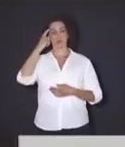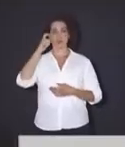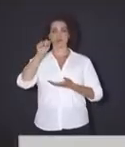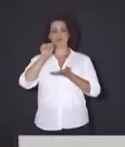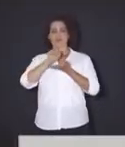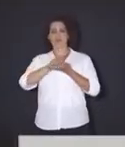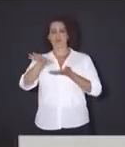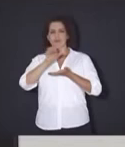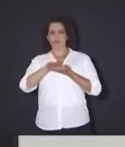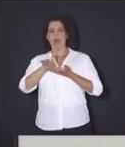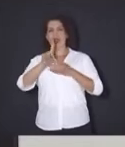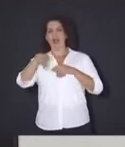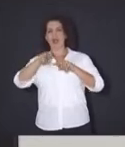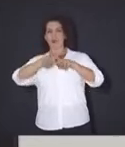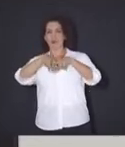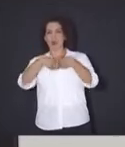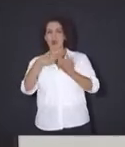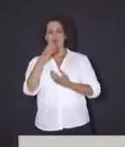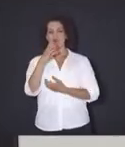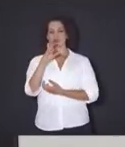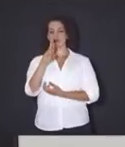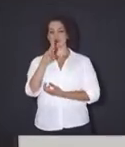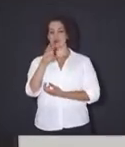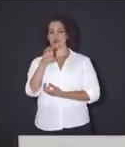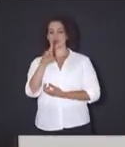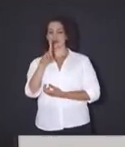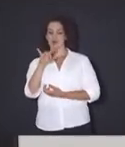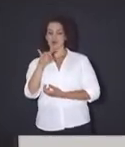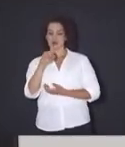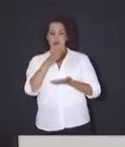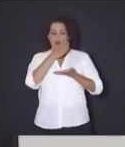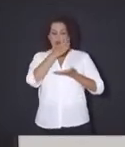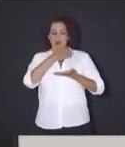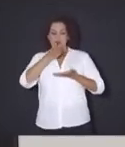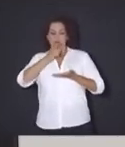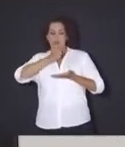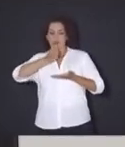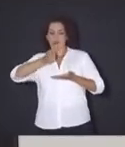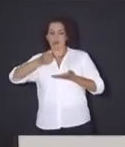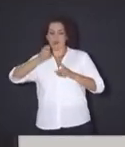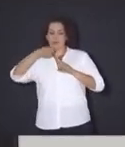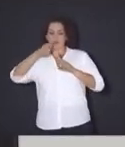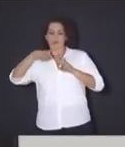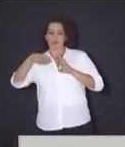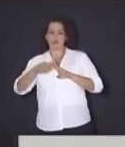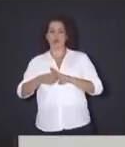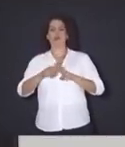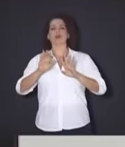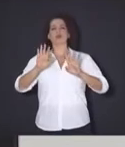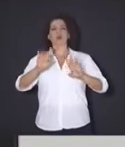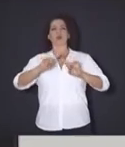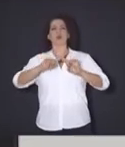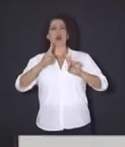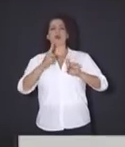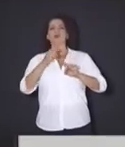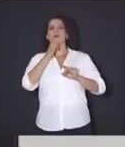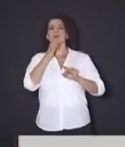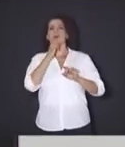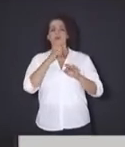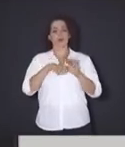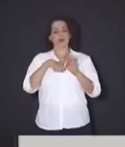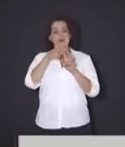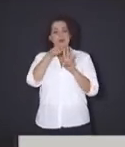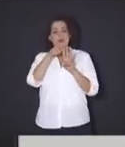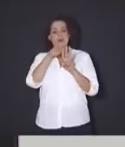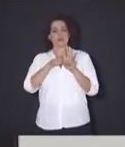através do crédito e à liquidez que a gente tenha hoje a gente faça investimento como é que da cidade esse cenário daqui a três meses levando